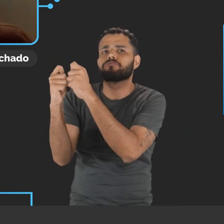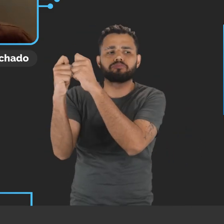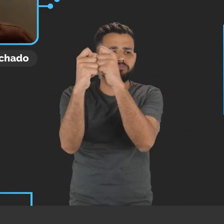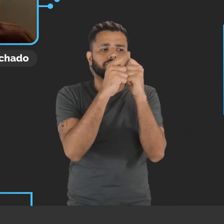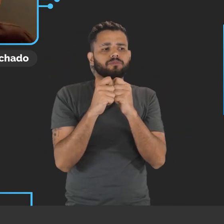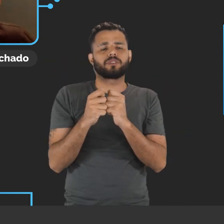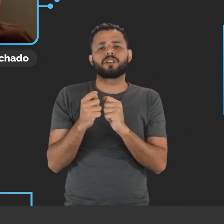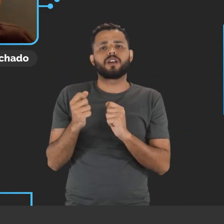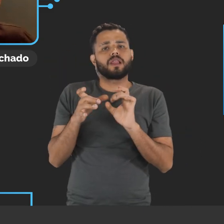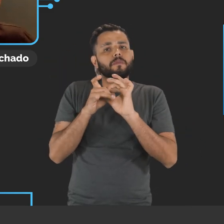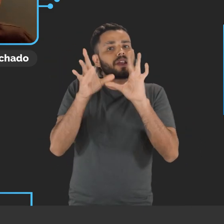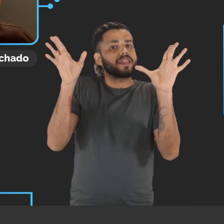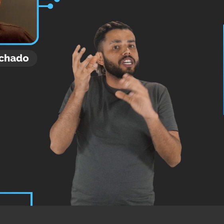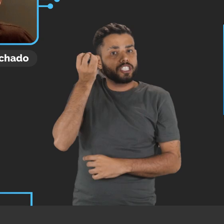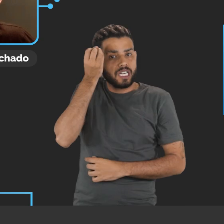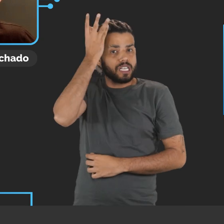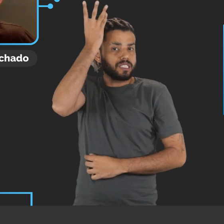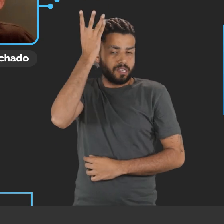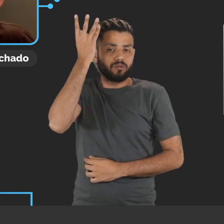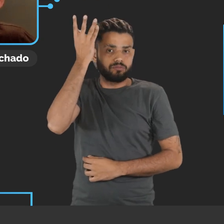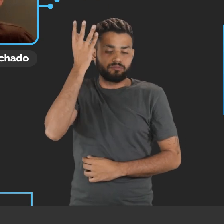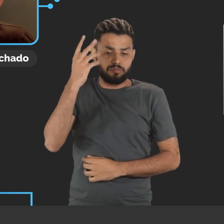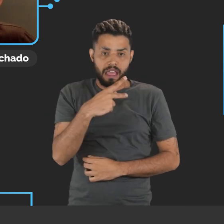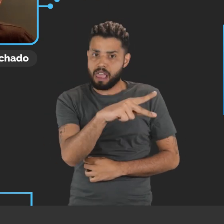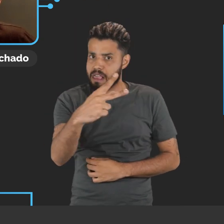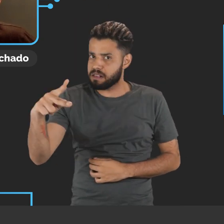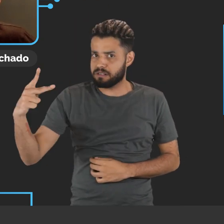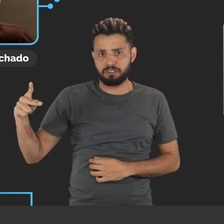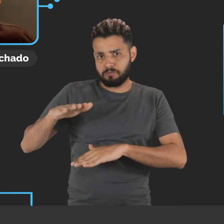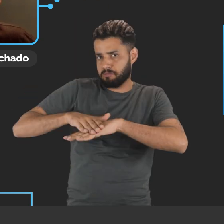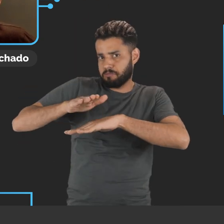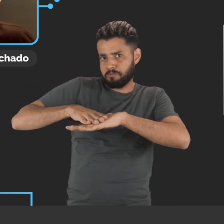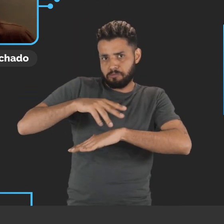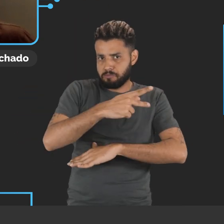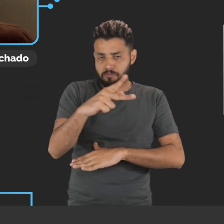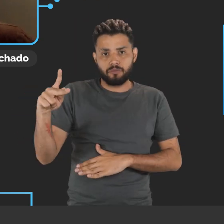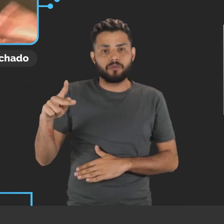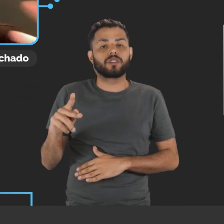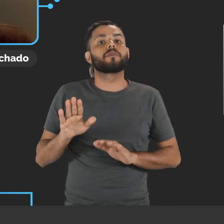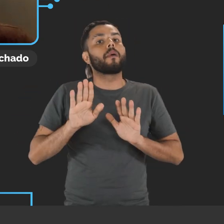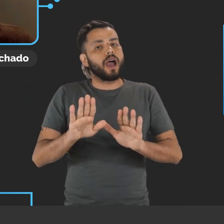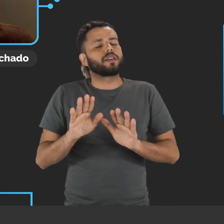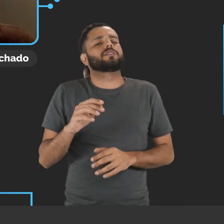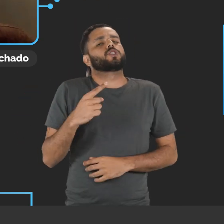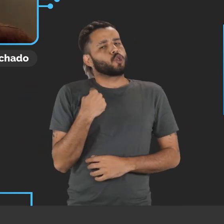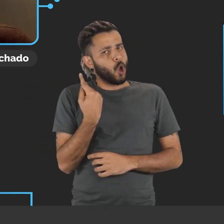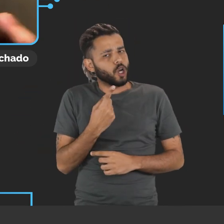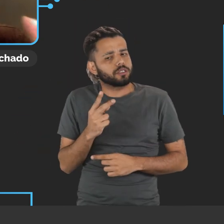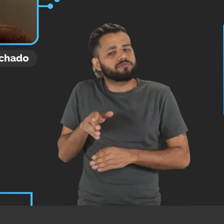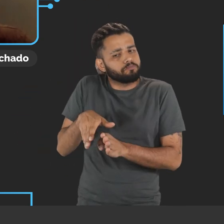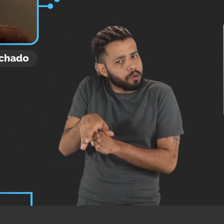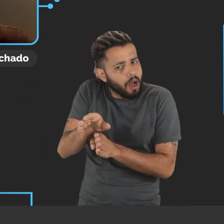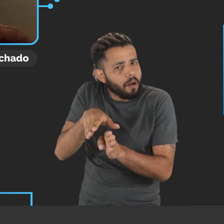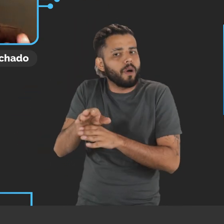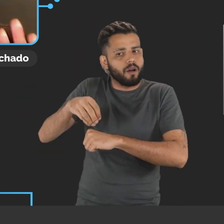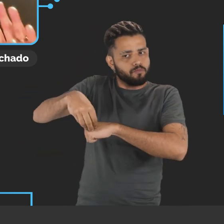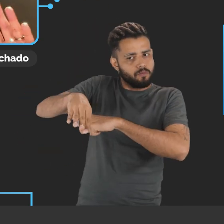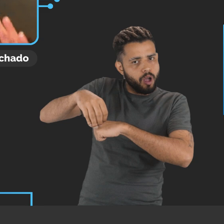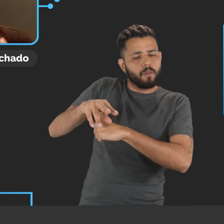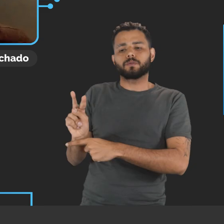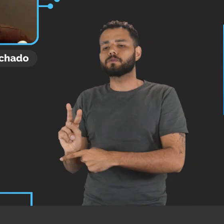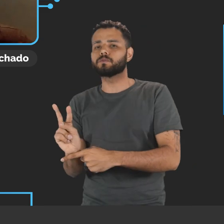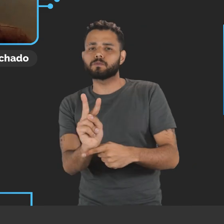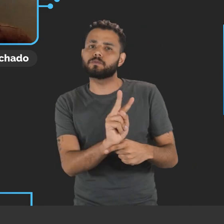completa. E isso é muito importante de acontecer, né? Claro, sobre nossa mentoria, sobre nossa supervisão,